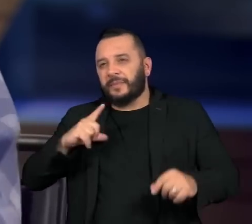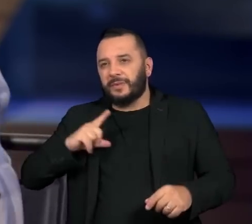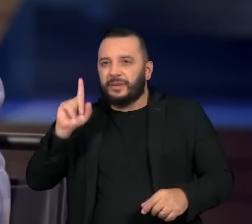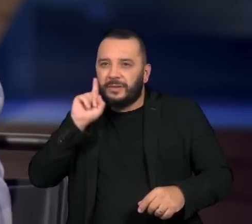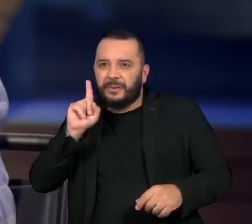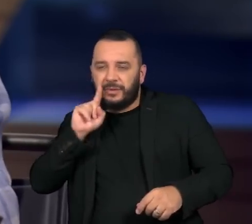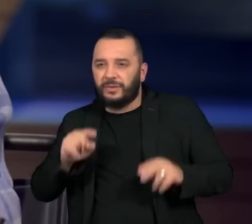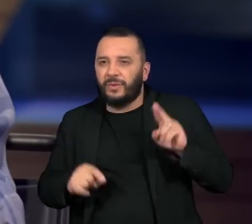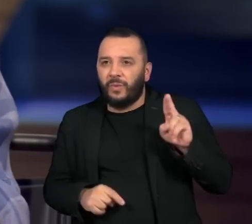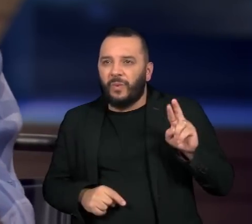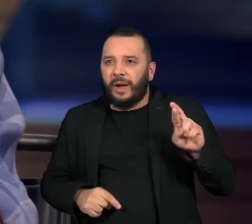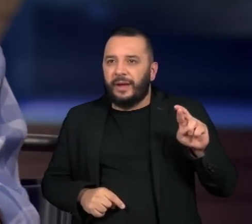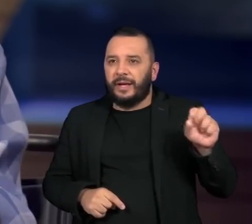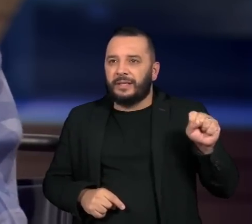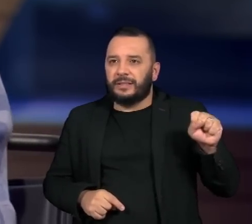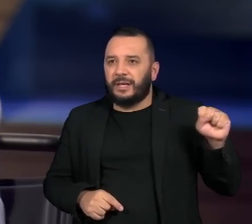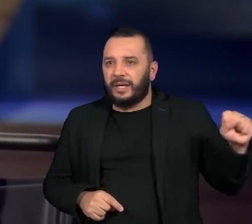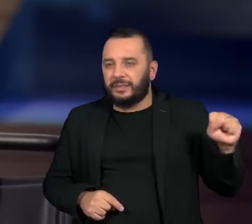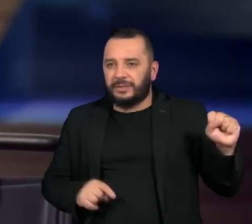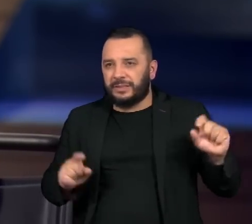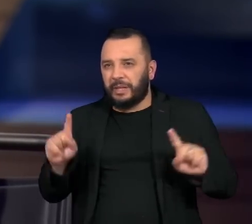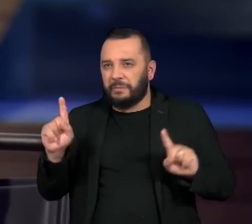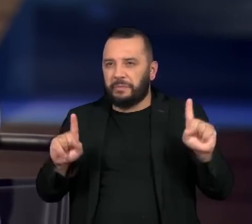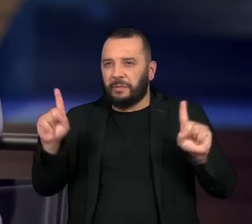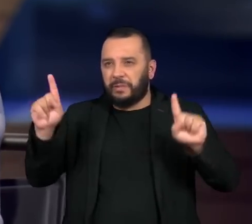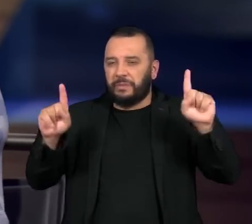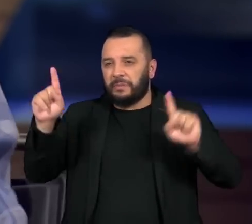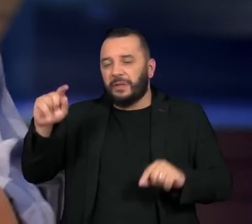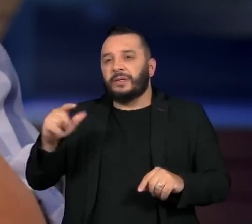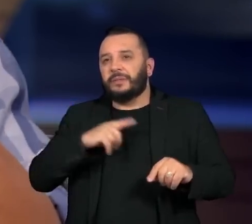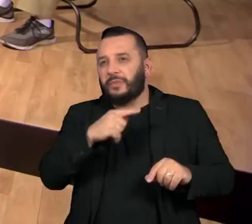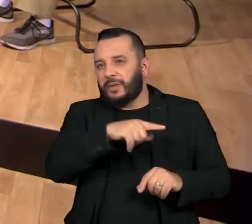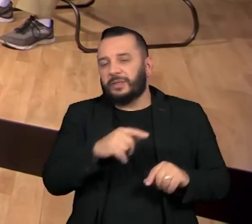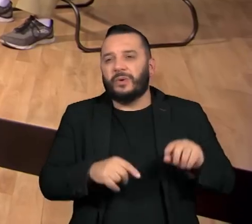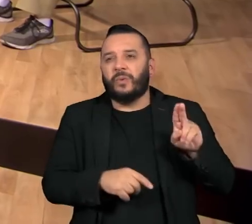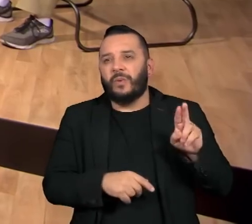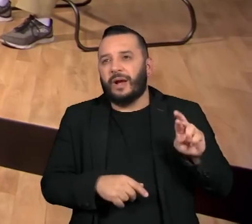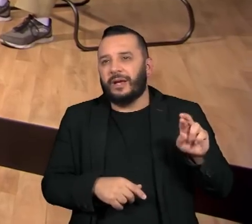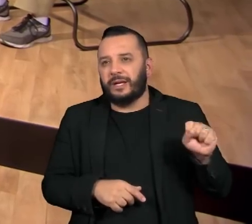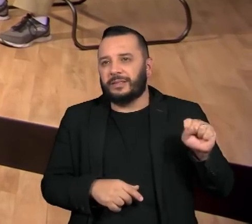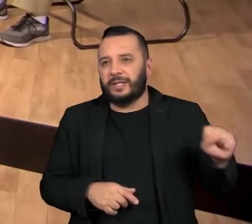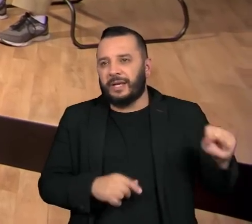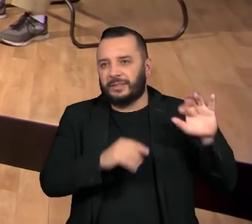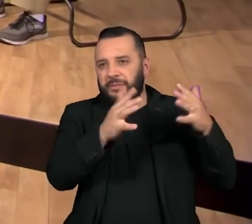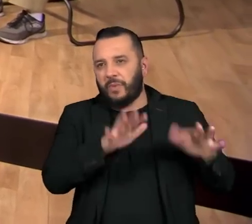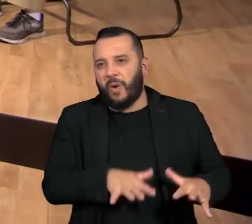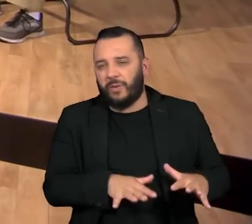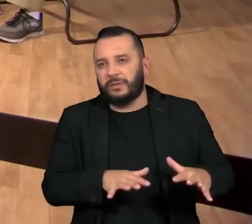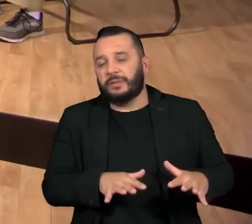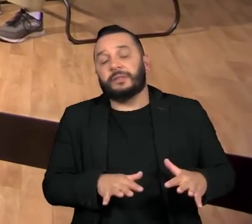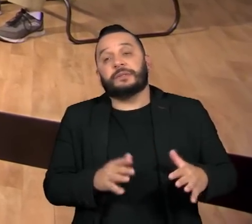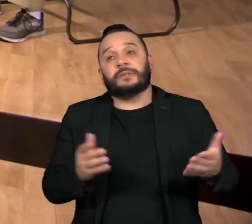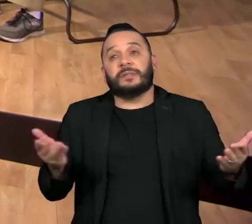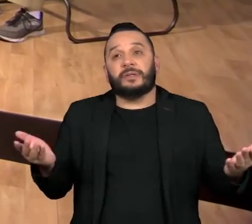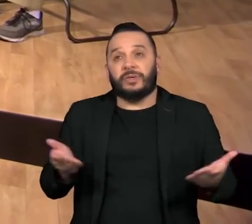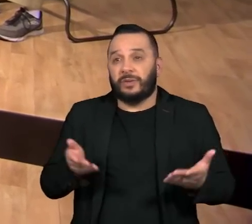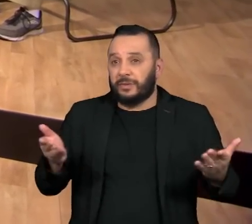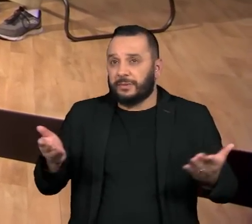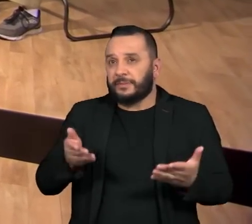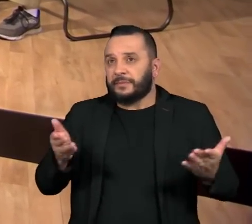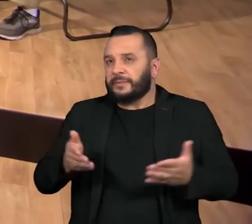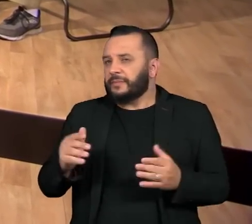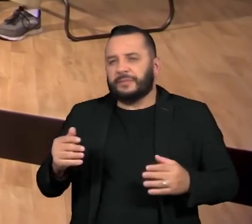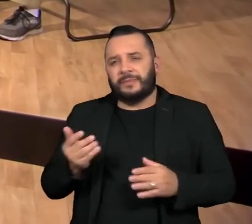Soviética, aqueles dois grandes xerifões. Depois um dos xerifões morreu e nós vivemos num mundo sem